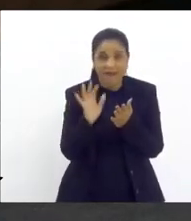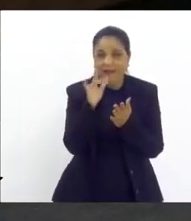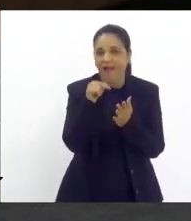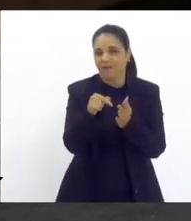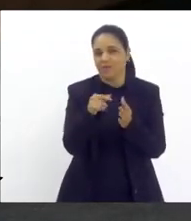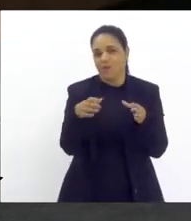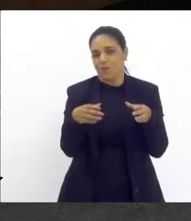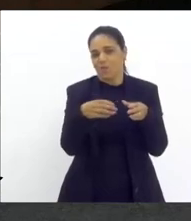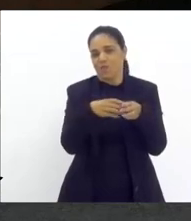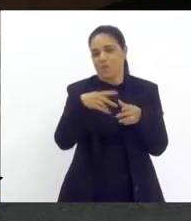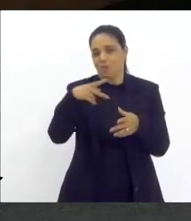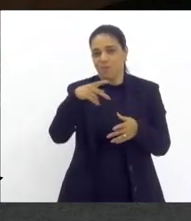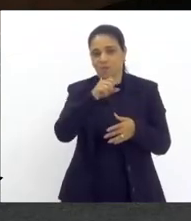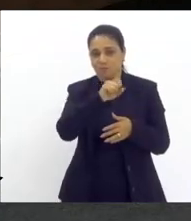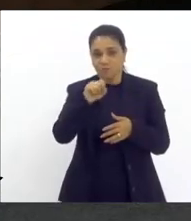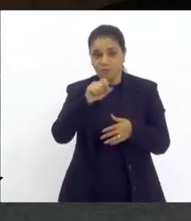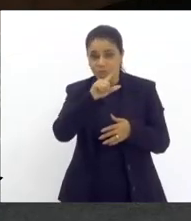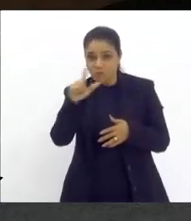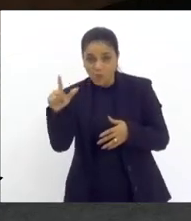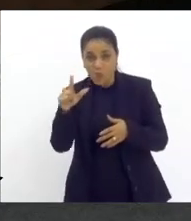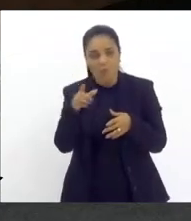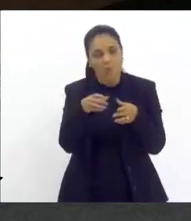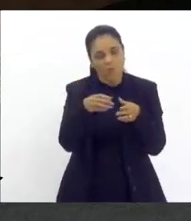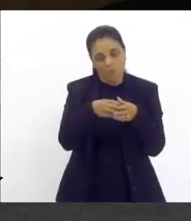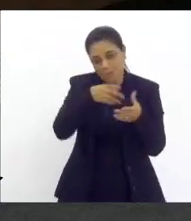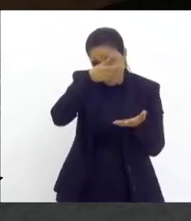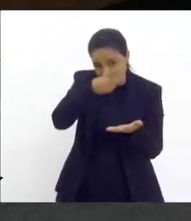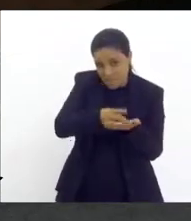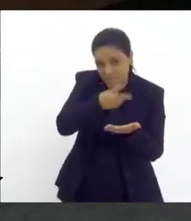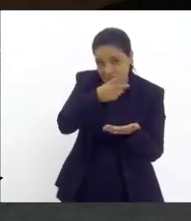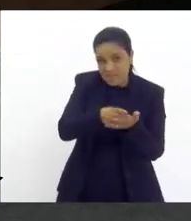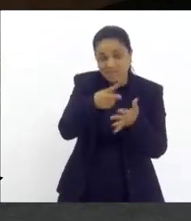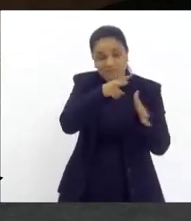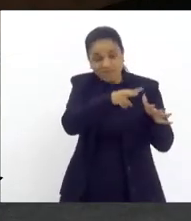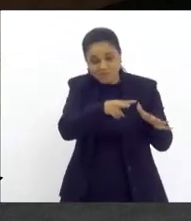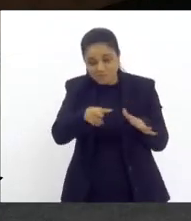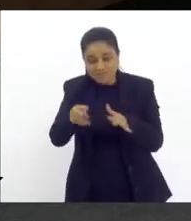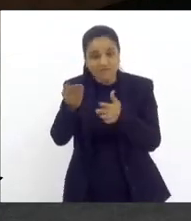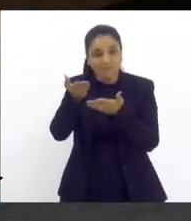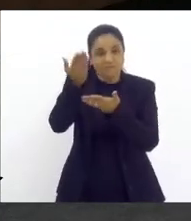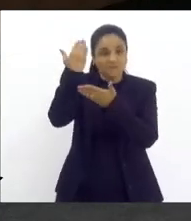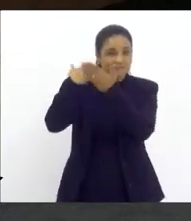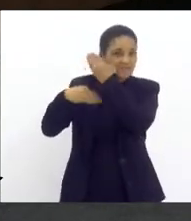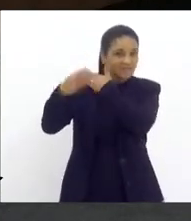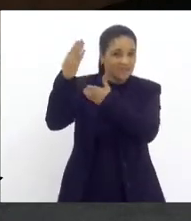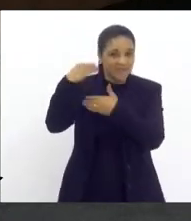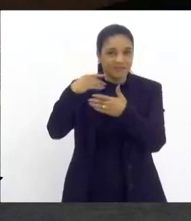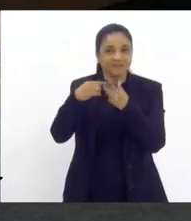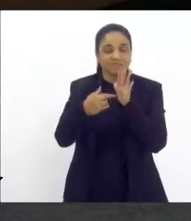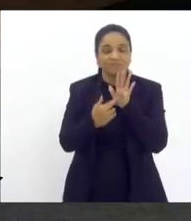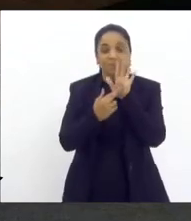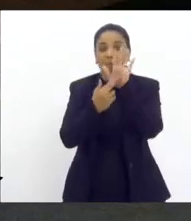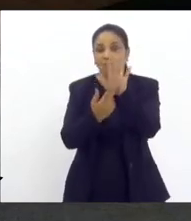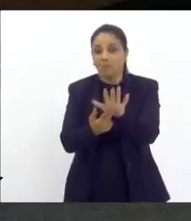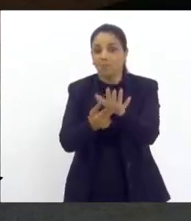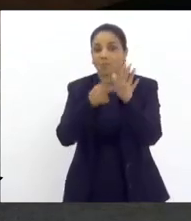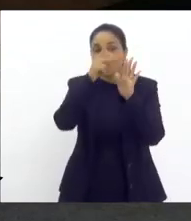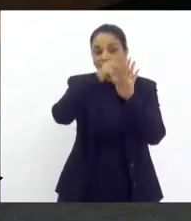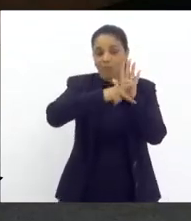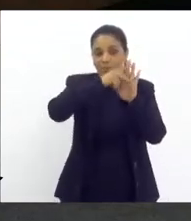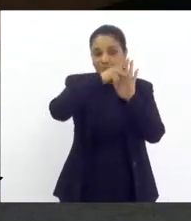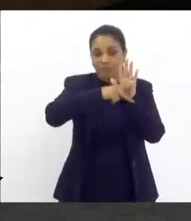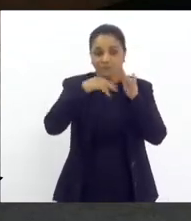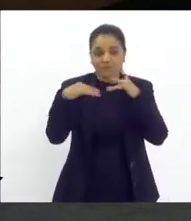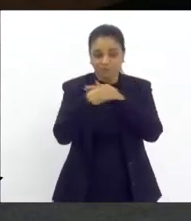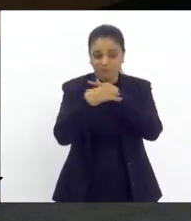eles é a mesma bancada do pessoal que na semana passada tentou apresentar um projeto para que na